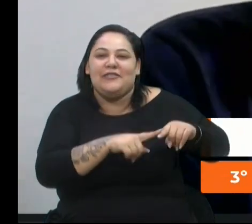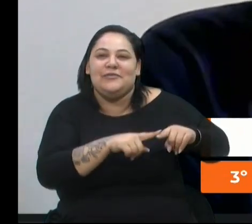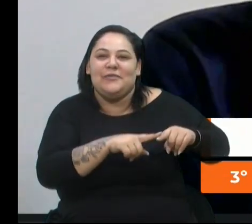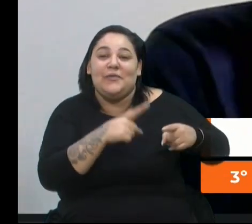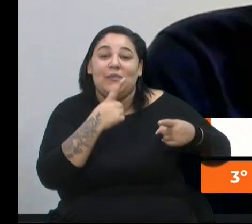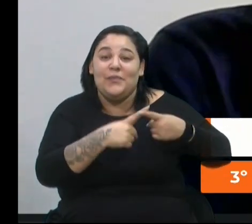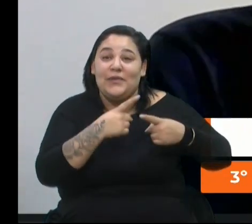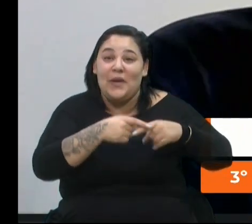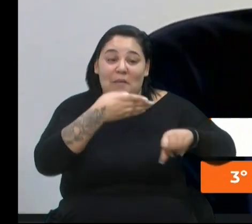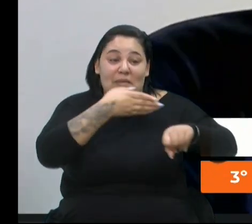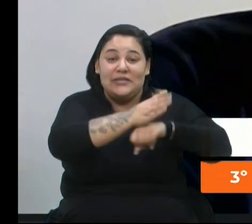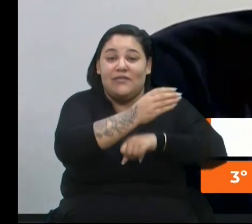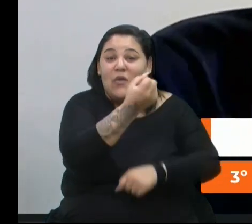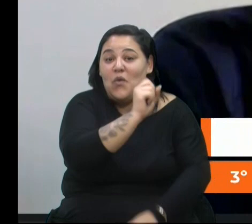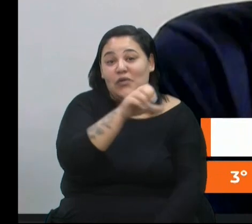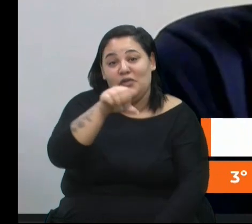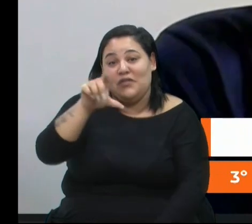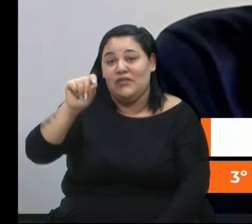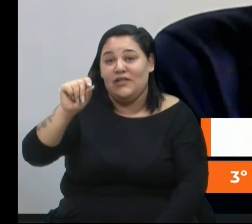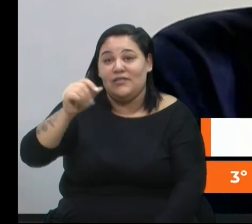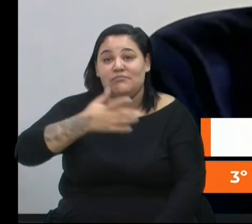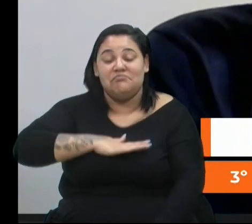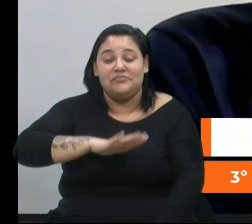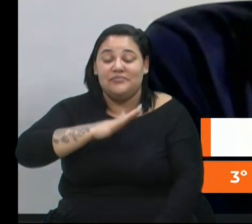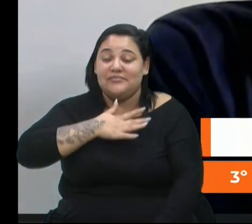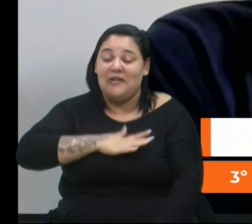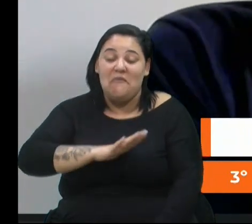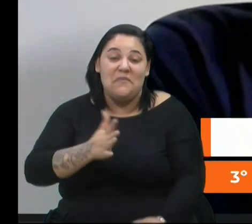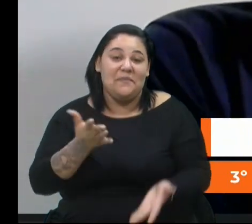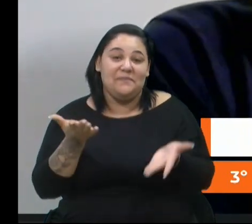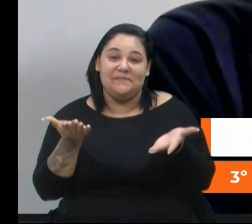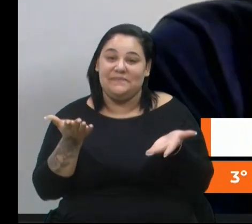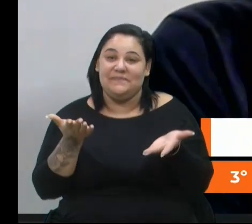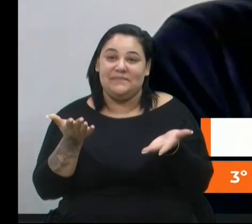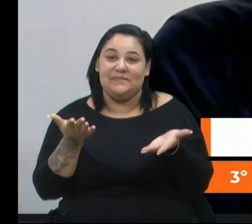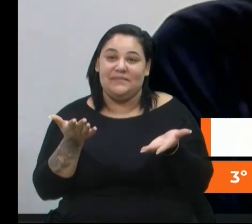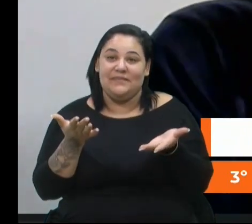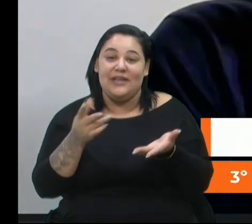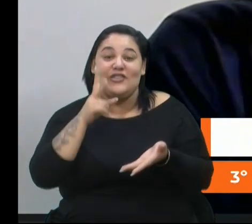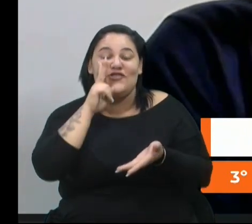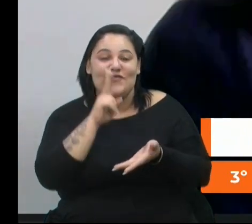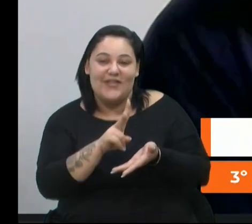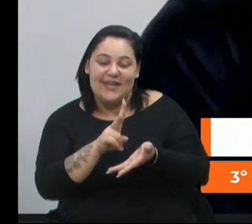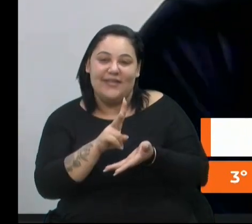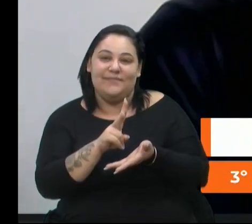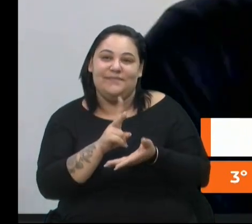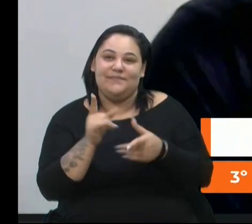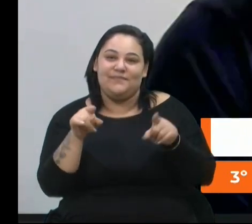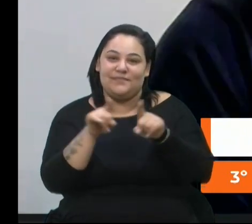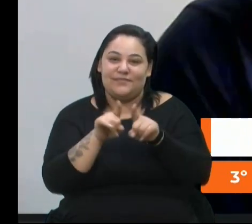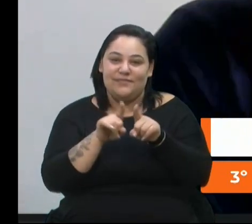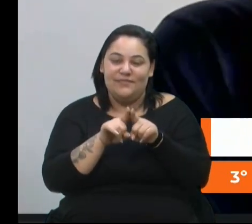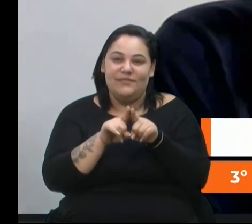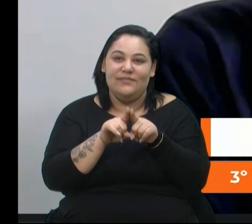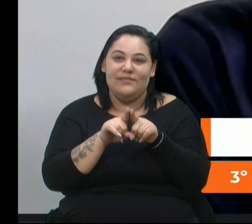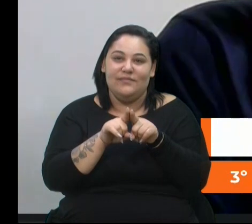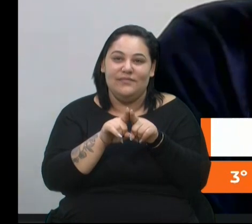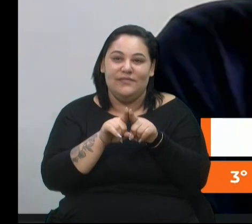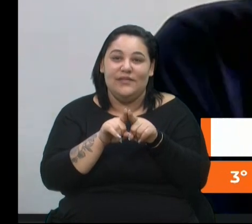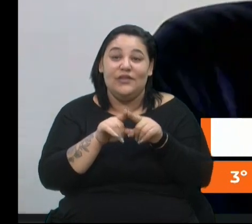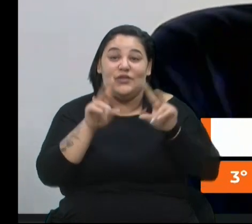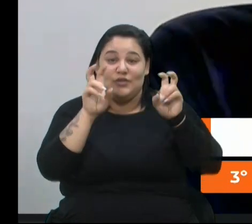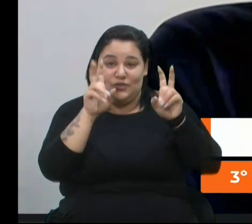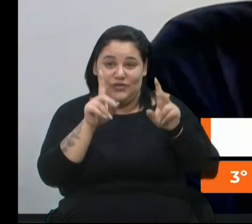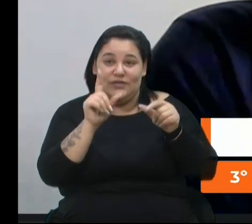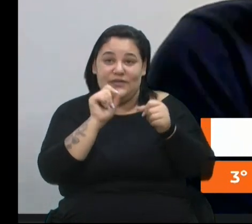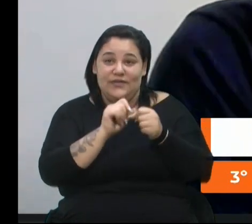e passava com 8, 9, 10. Tranquilo. Então, a gente vê, inclusive esse foi um dos motivos